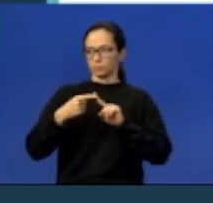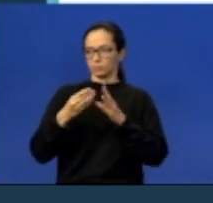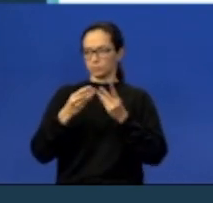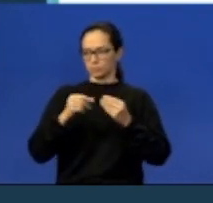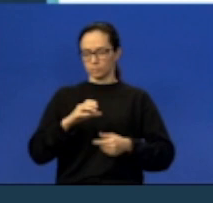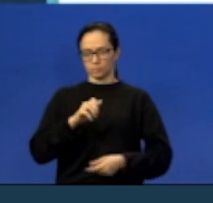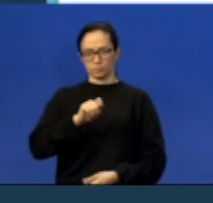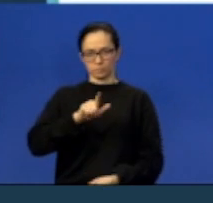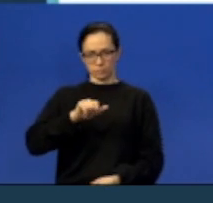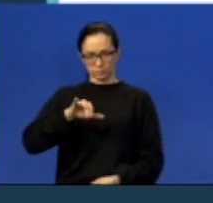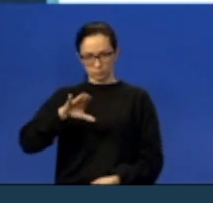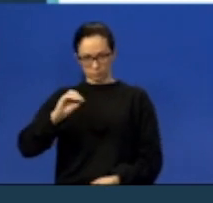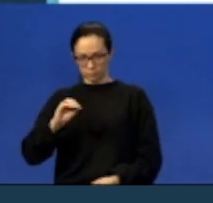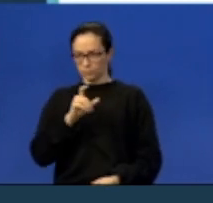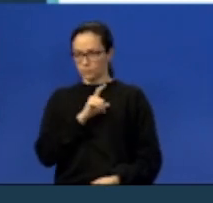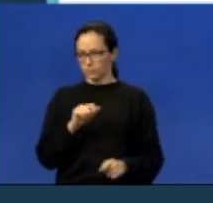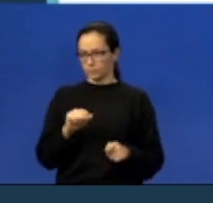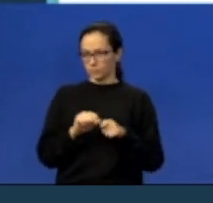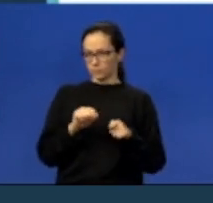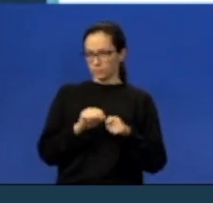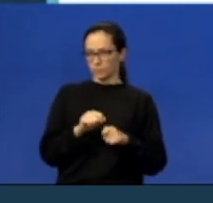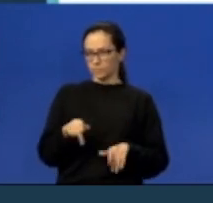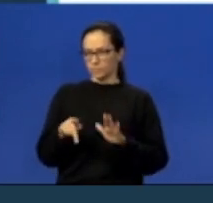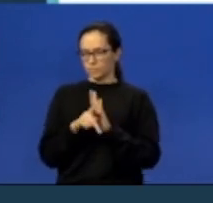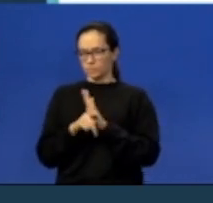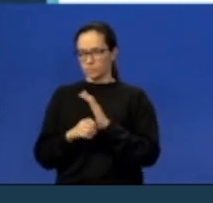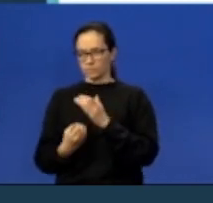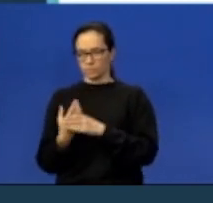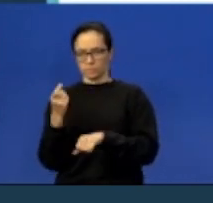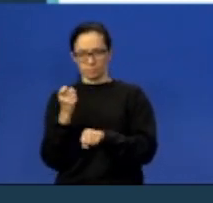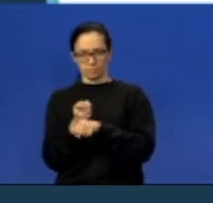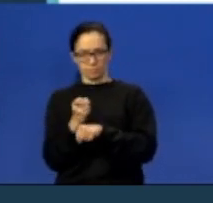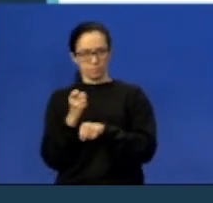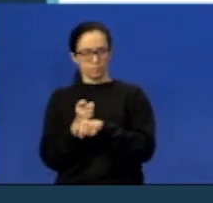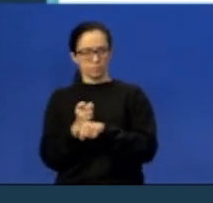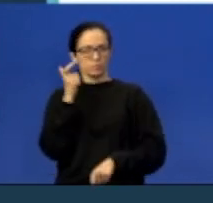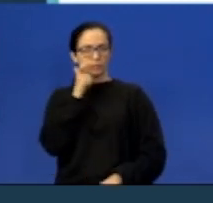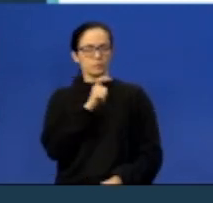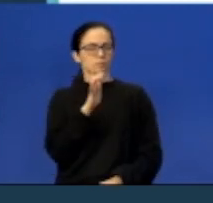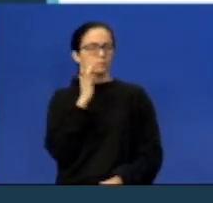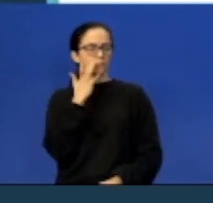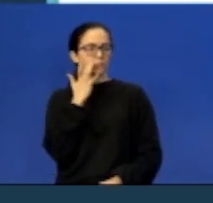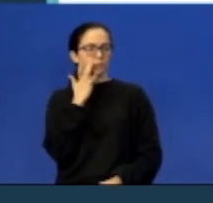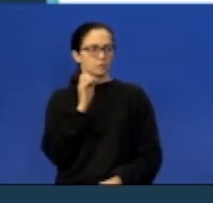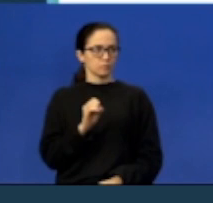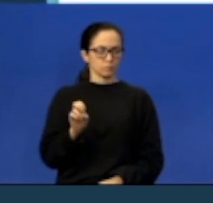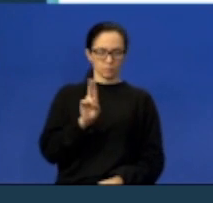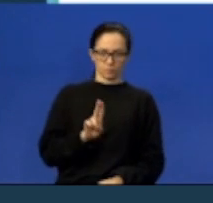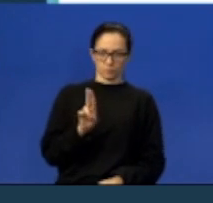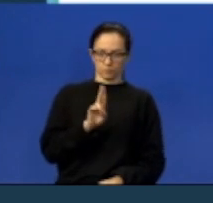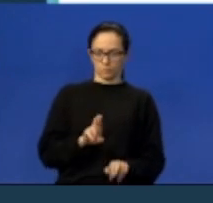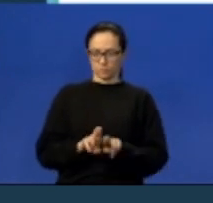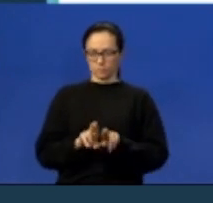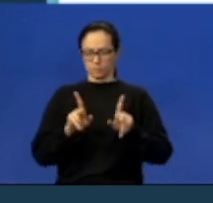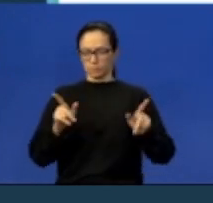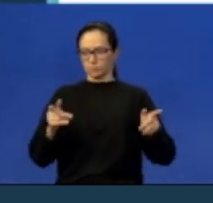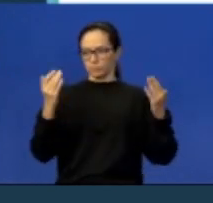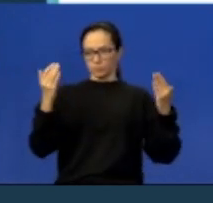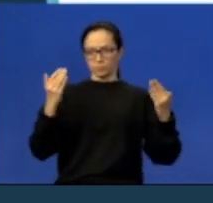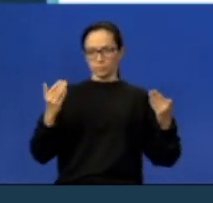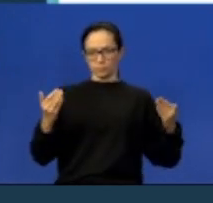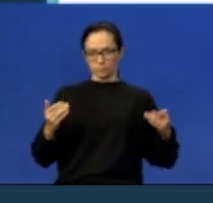e fosfato de cálcio. E é essa matriz que garante a rigidez do tecido ósseo, que é diferentemente da matriz orgânica,